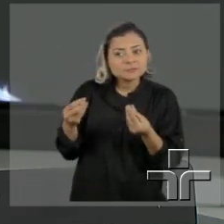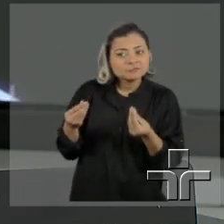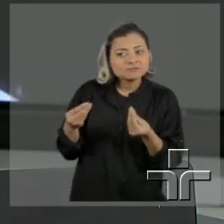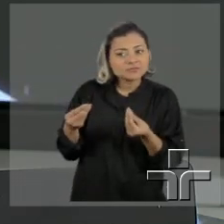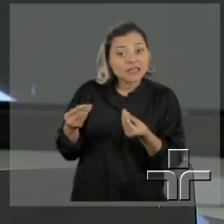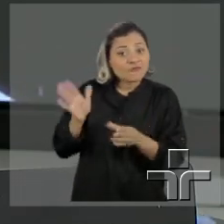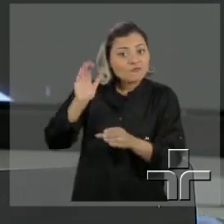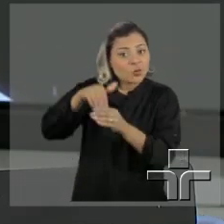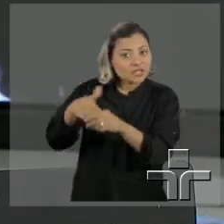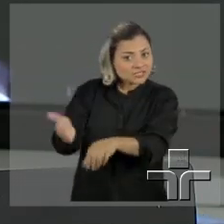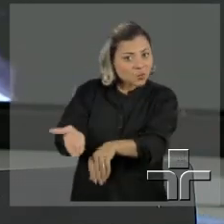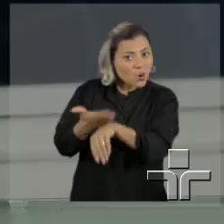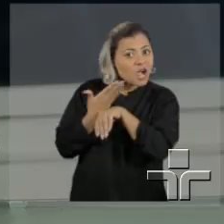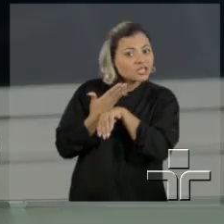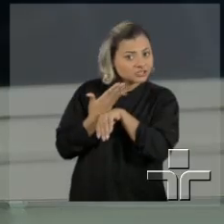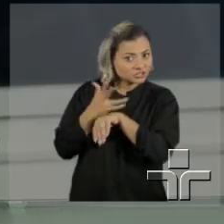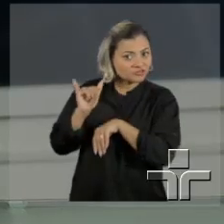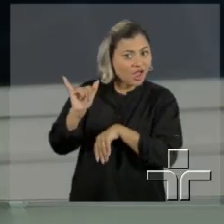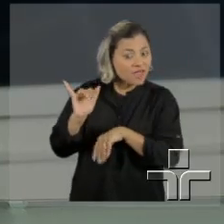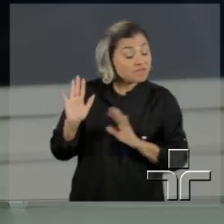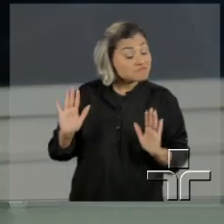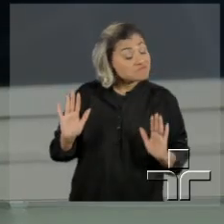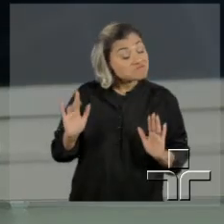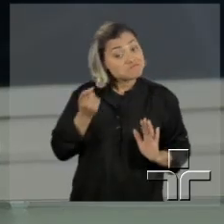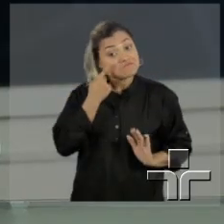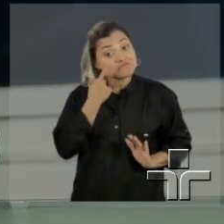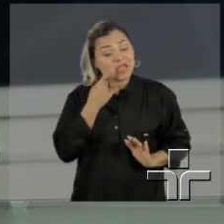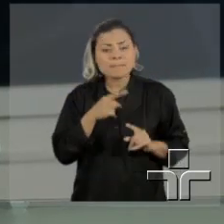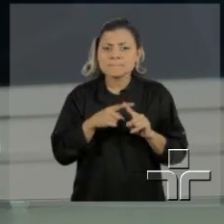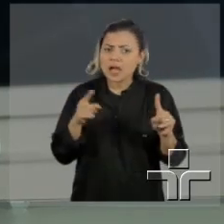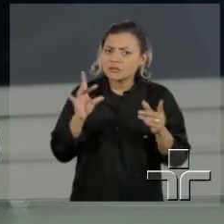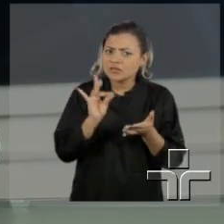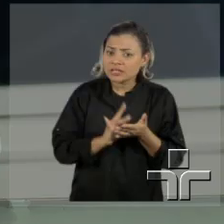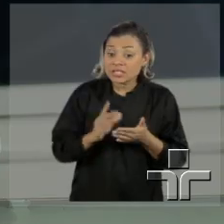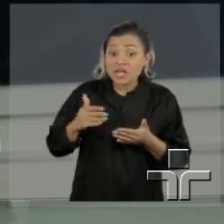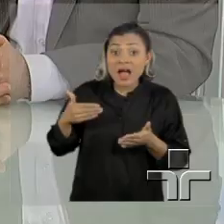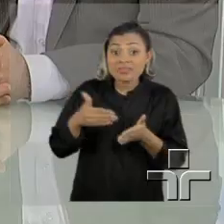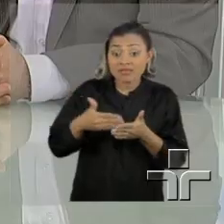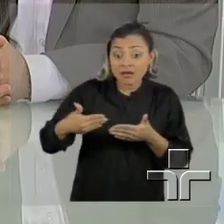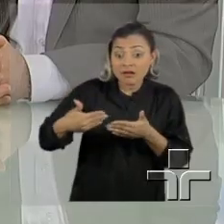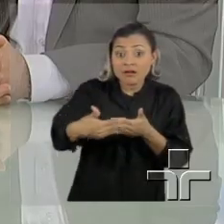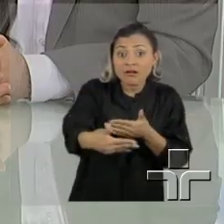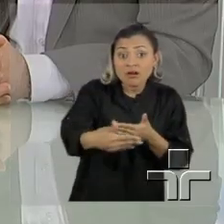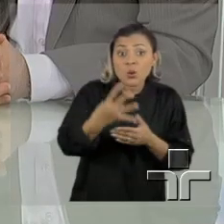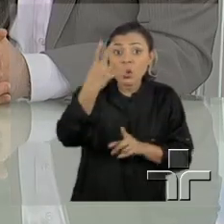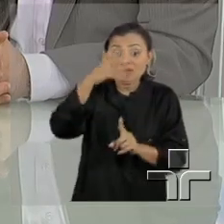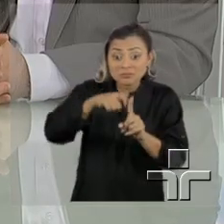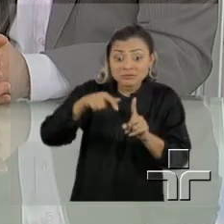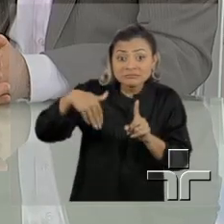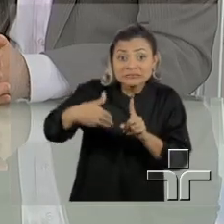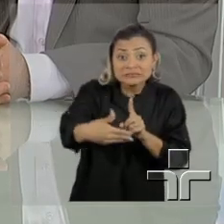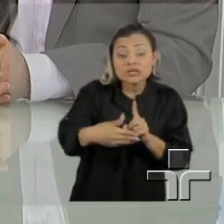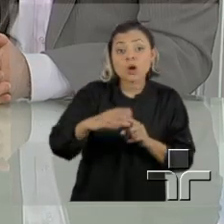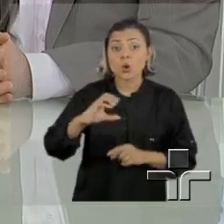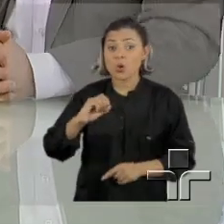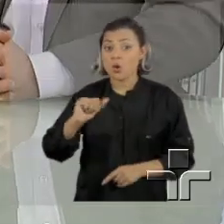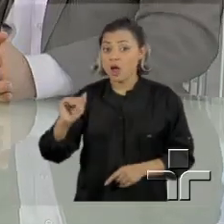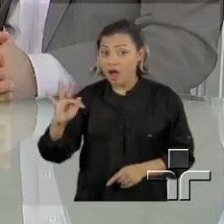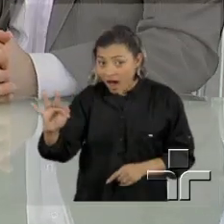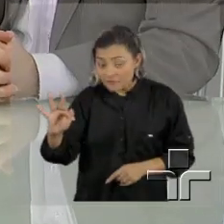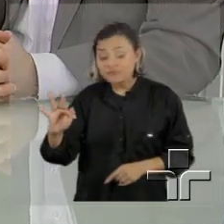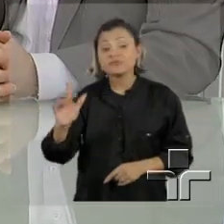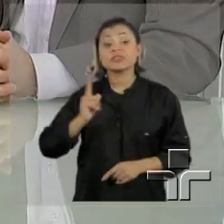discussão no Supremo Tribunal Federal, que não seriam então 4 meses. De qualquer forma, até lá, o COAF, que é um órgão de inteligência financeira que tem como